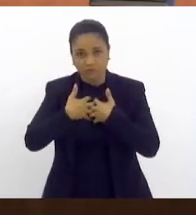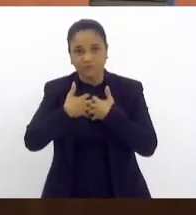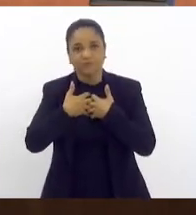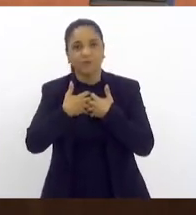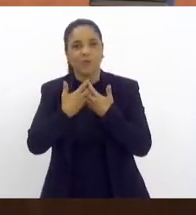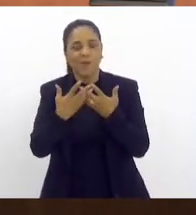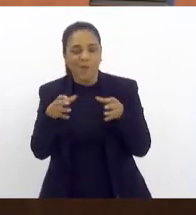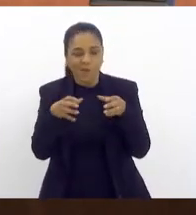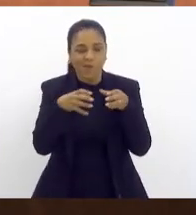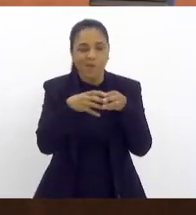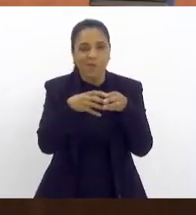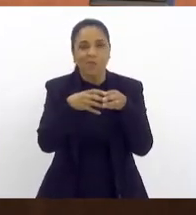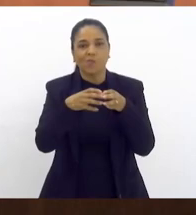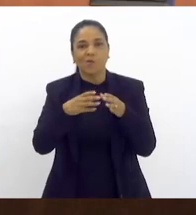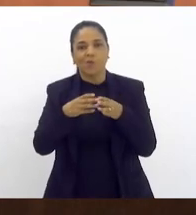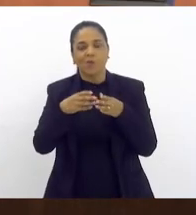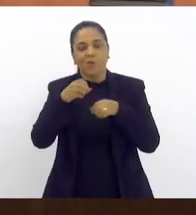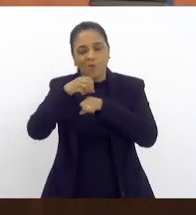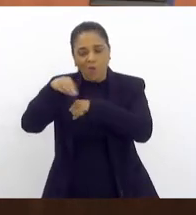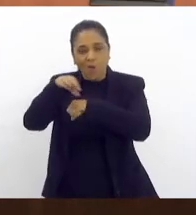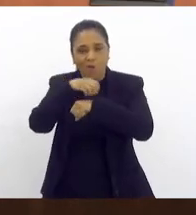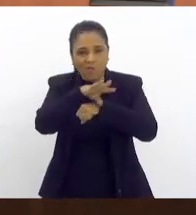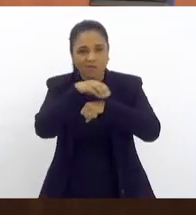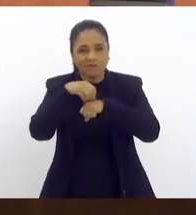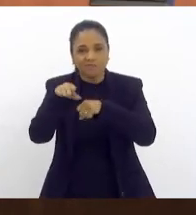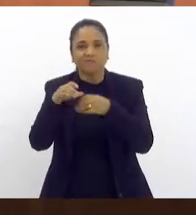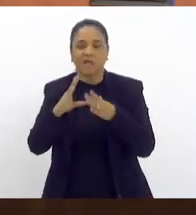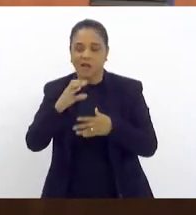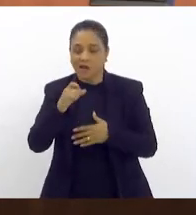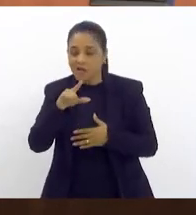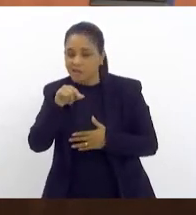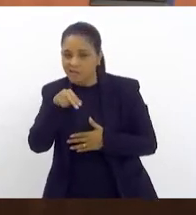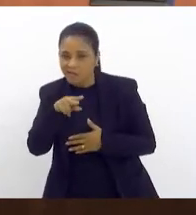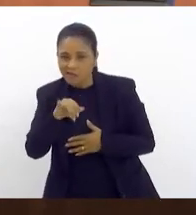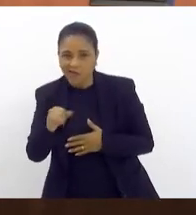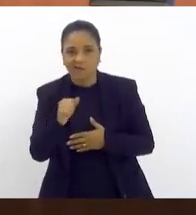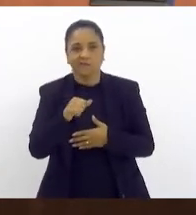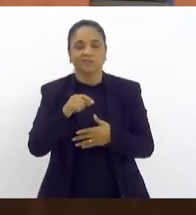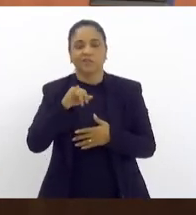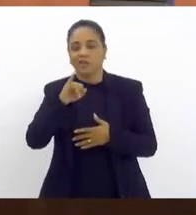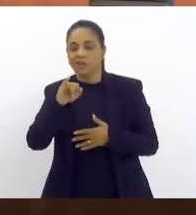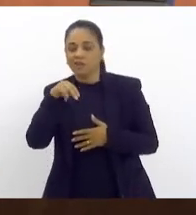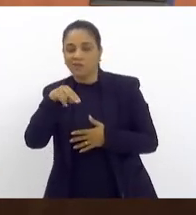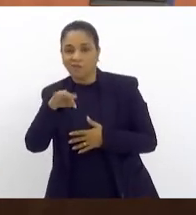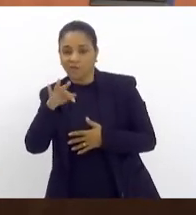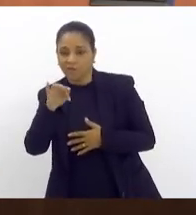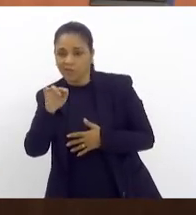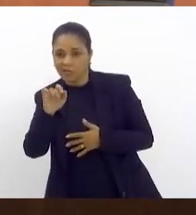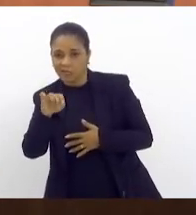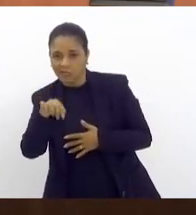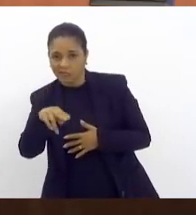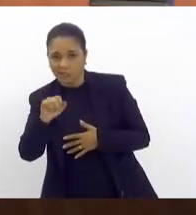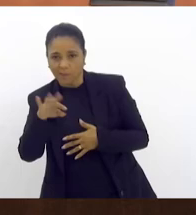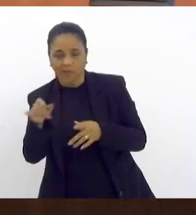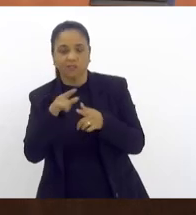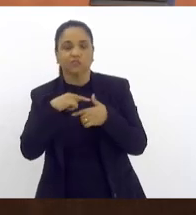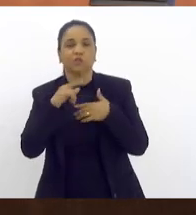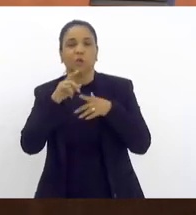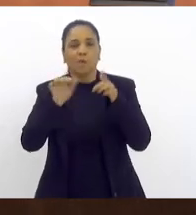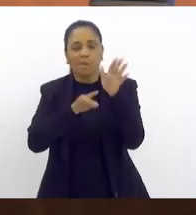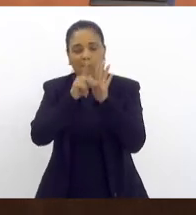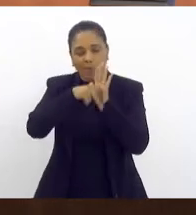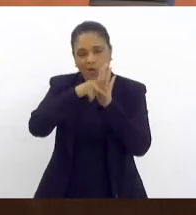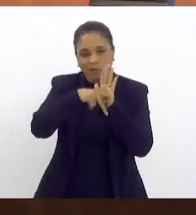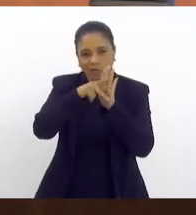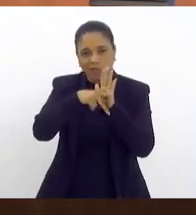compartilhando junto de várias outras entidades e clínicas como a clínica infinitamente o projeto borboleta azul que eu citei